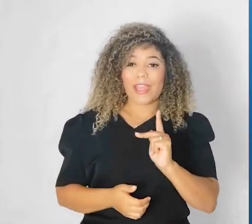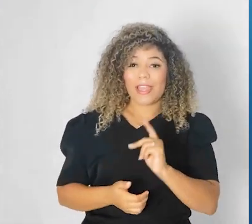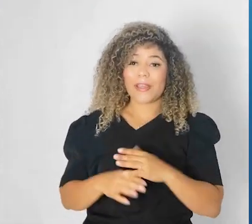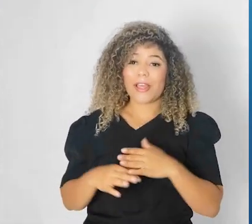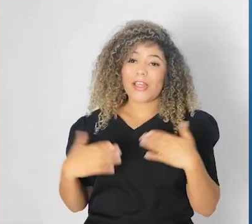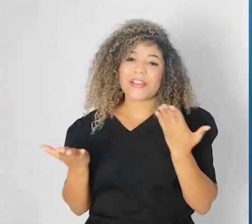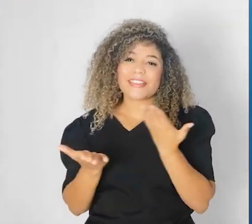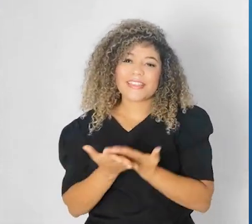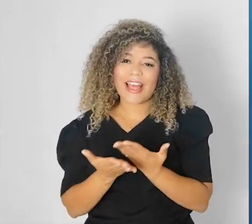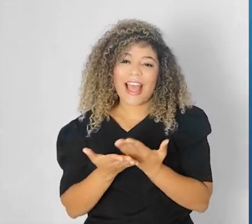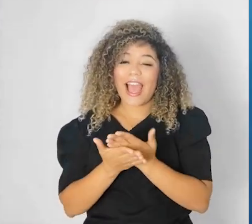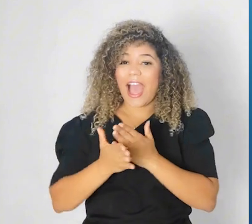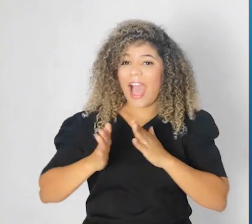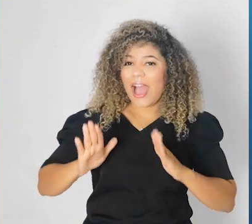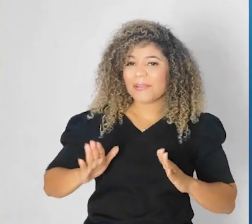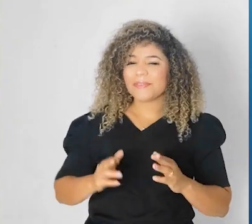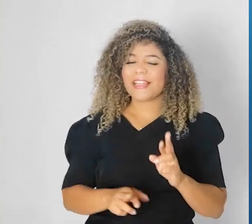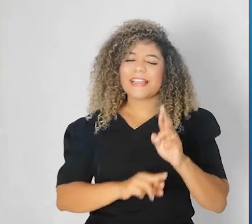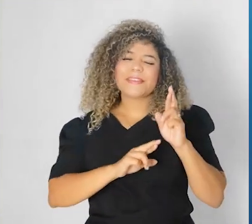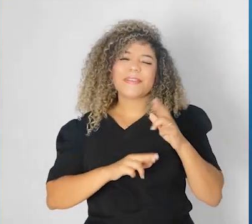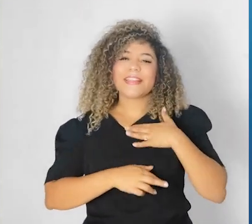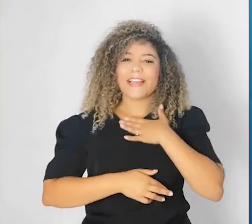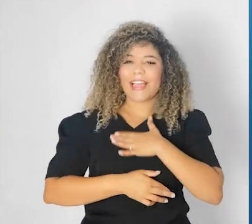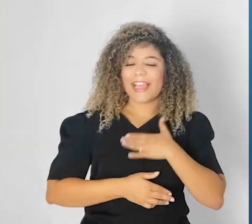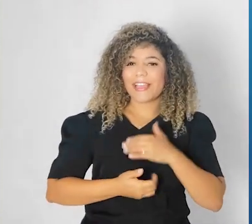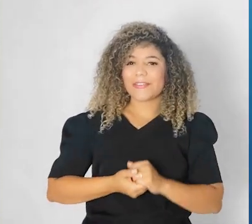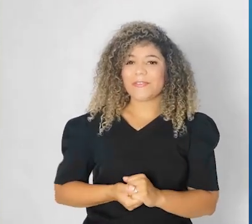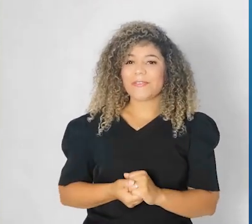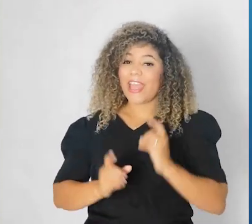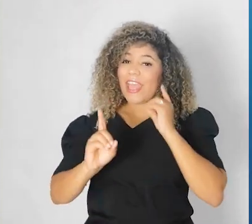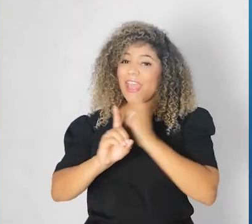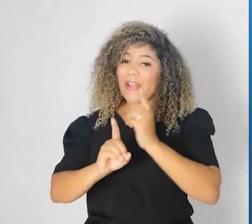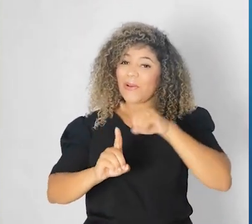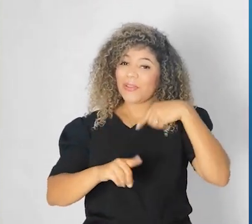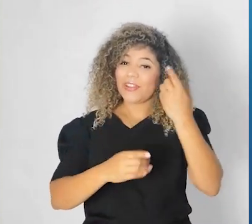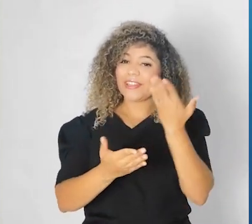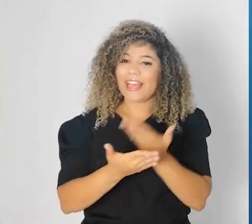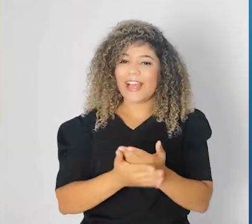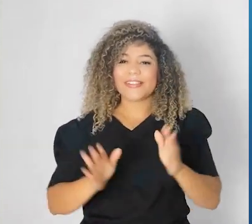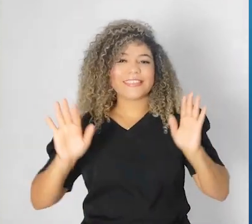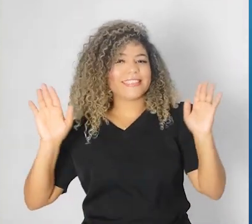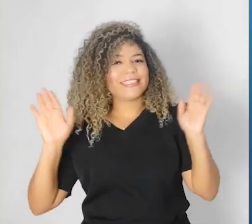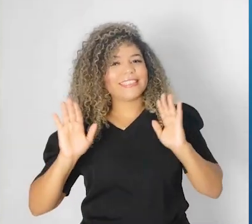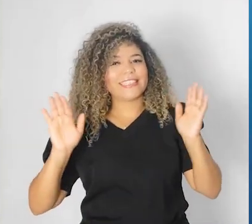vai ficando por aqui, espero que você tenha gostado e até uma próxima aula. Tchau, tchau!